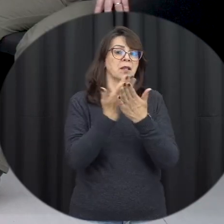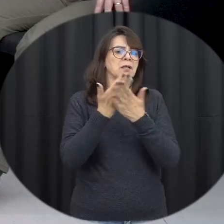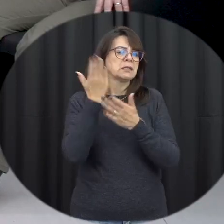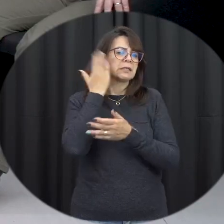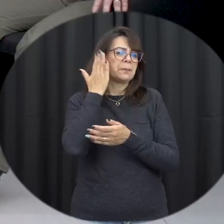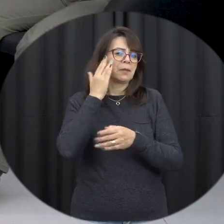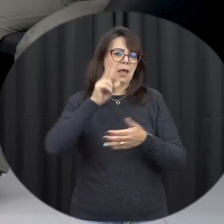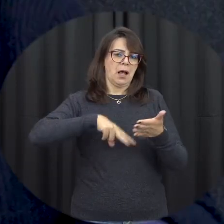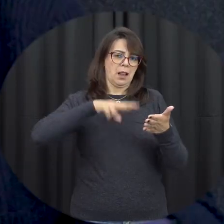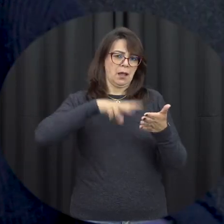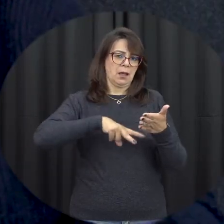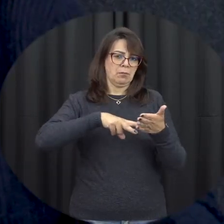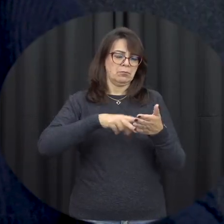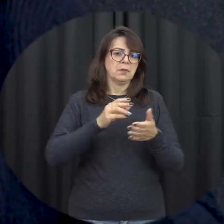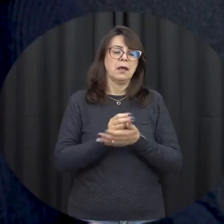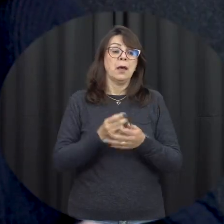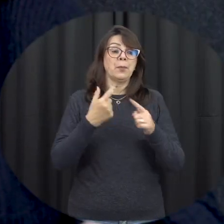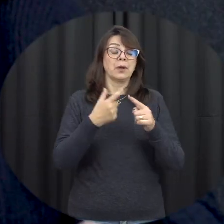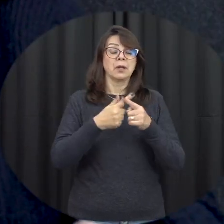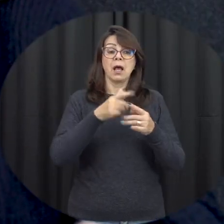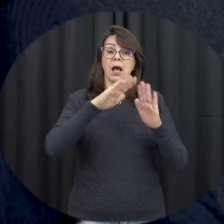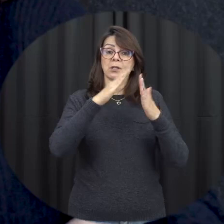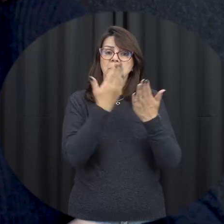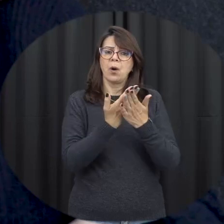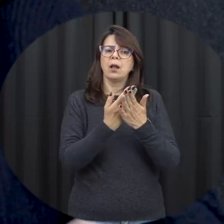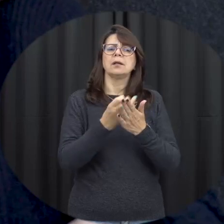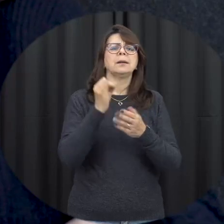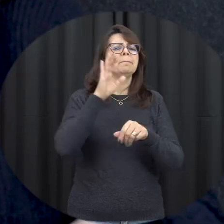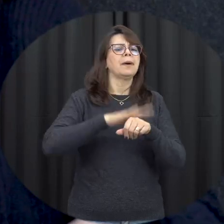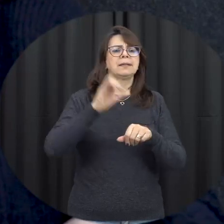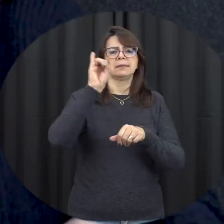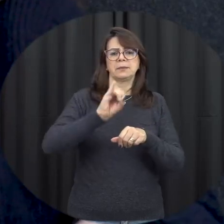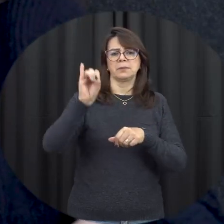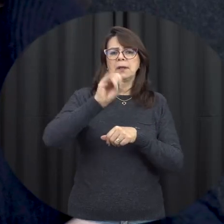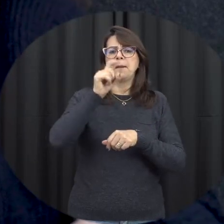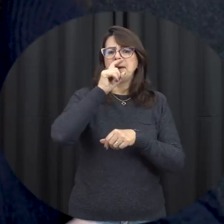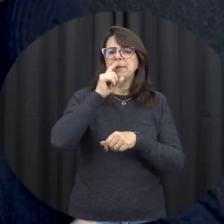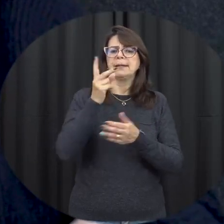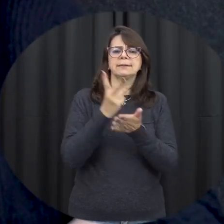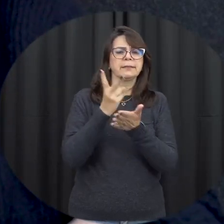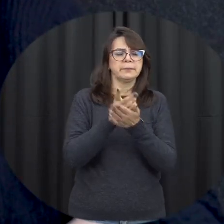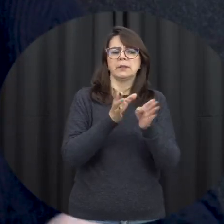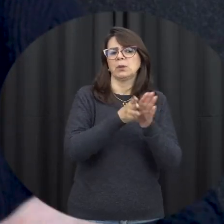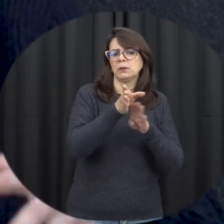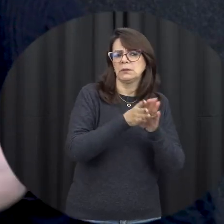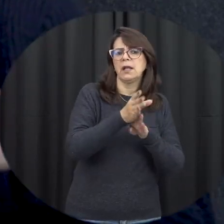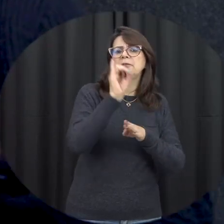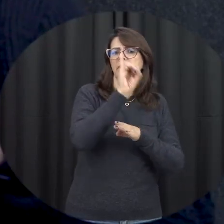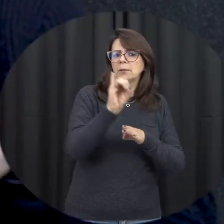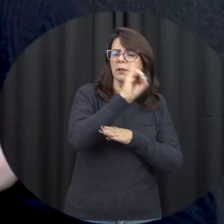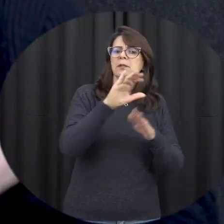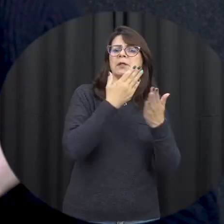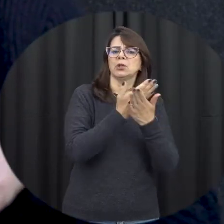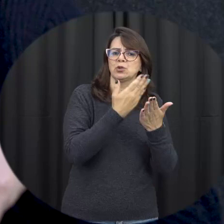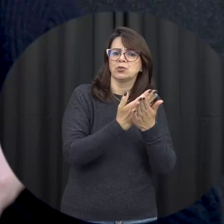uma coisa assim bem... A escola era importante. Meu pai sempre falava, né, da importância do estudo. Então, a gente